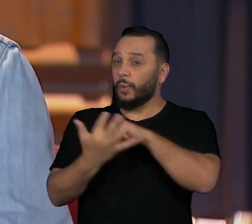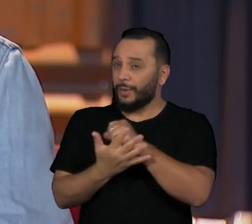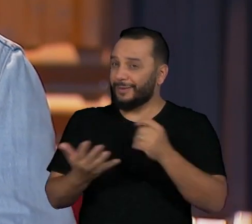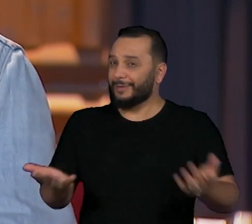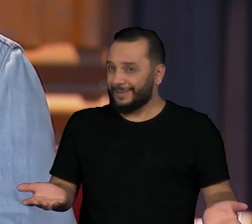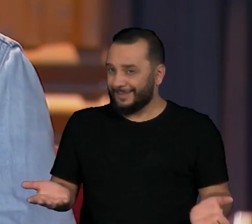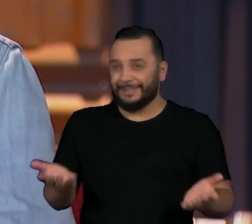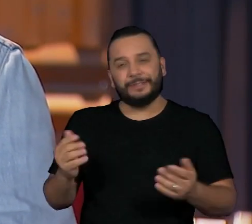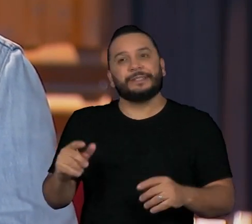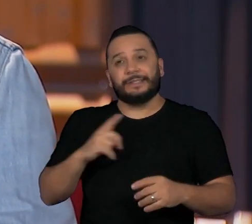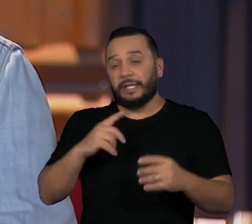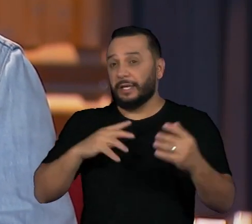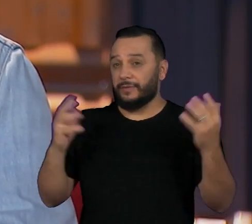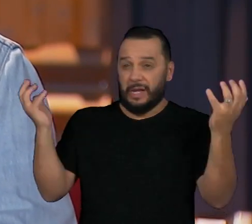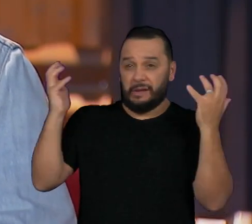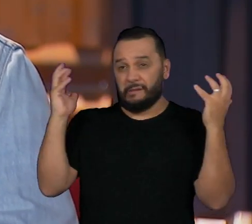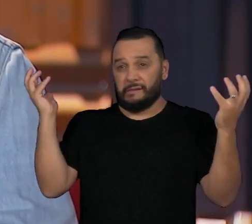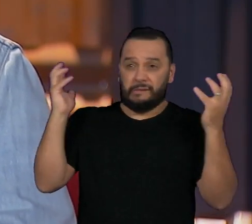Então, um gigantesco pesadelo.